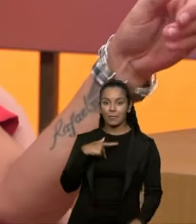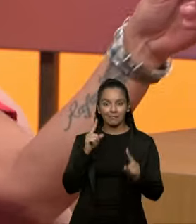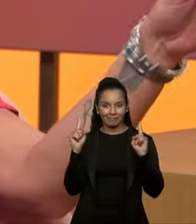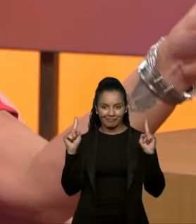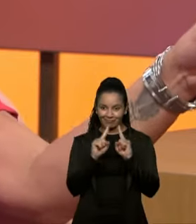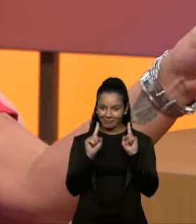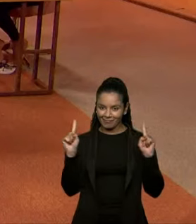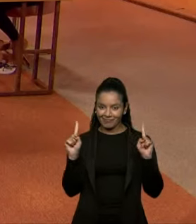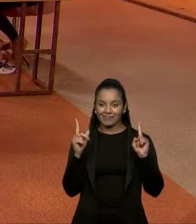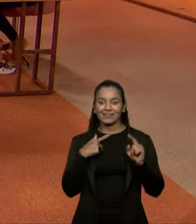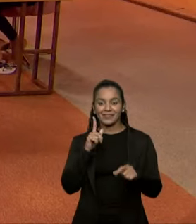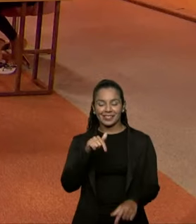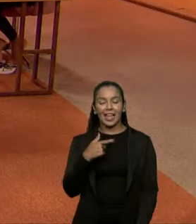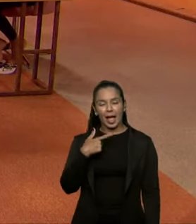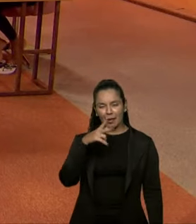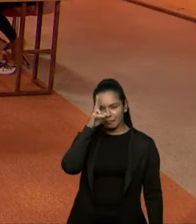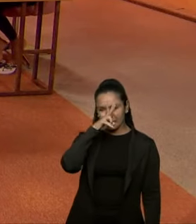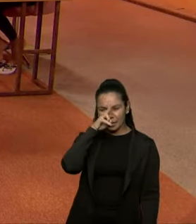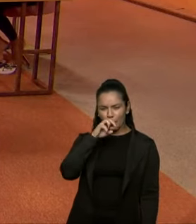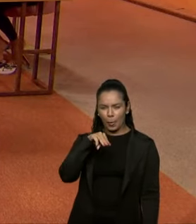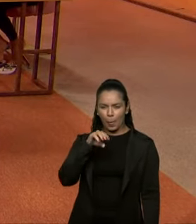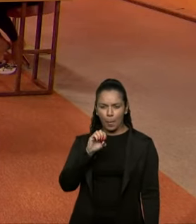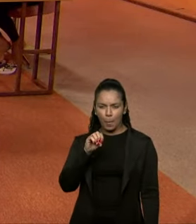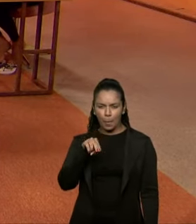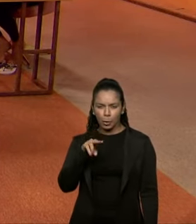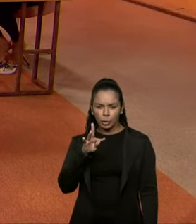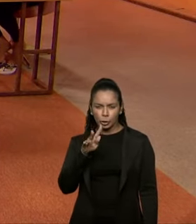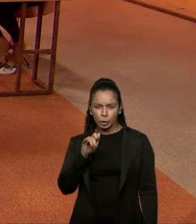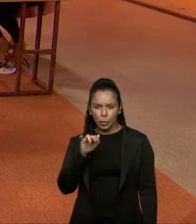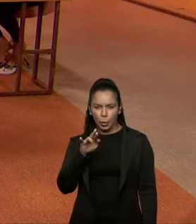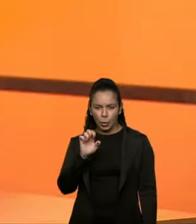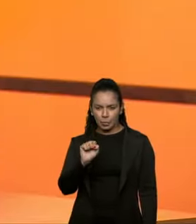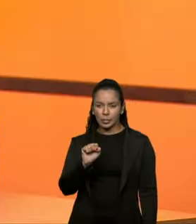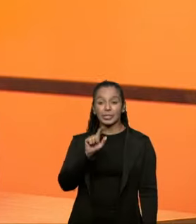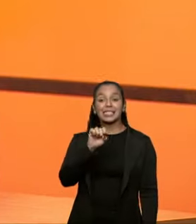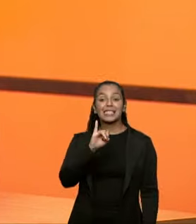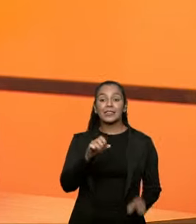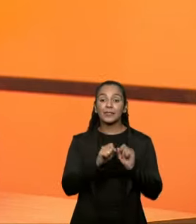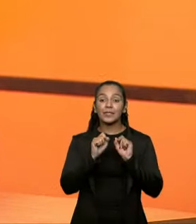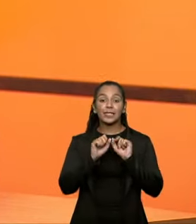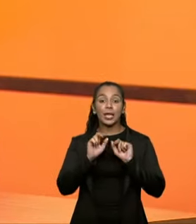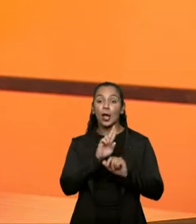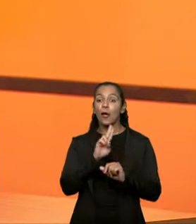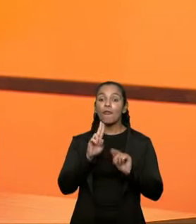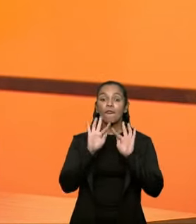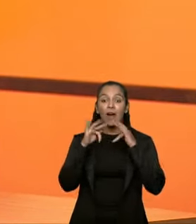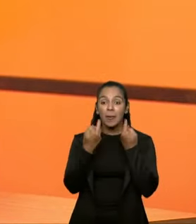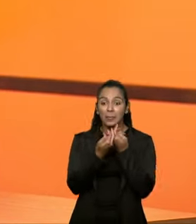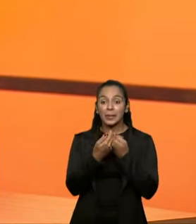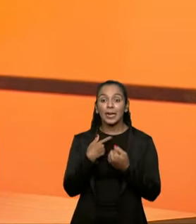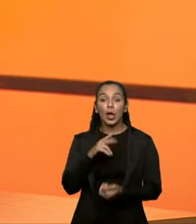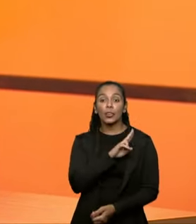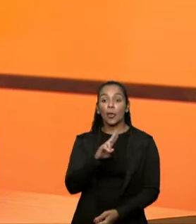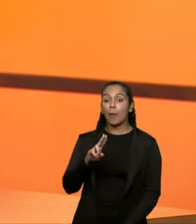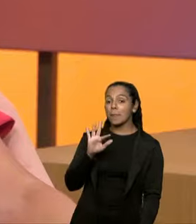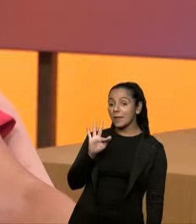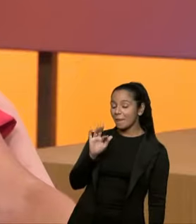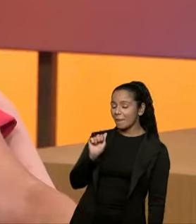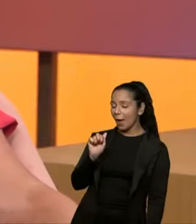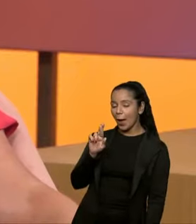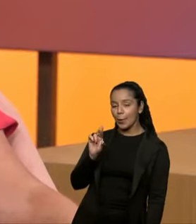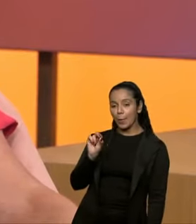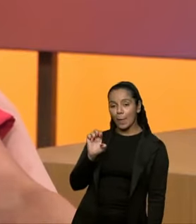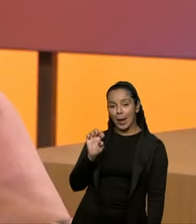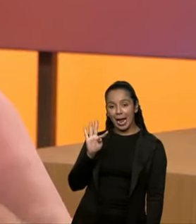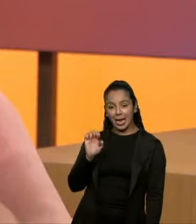é Montgomery Memories. Mas... Meu amigo, se tu fosse fazer uma música da grande família com o nome lá de casa, ia virar Faroeste Caboclo. É. Não, mas você